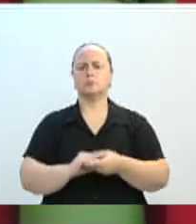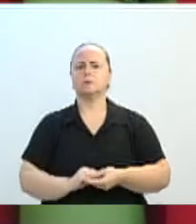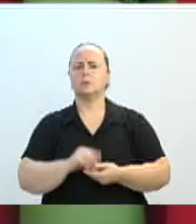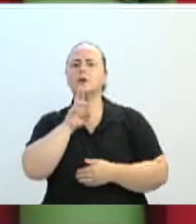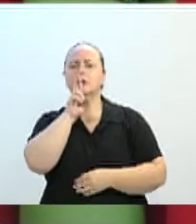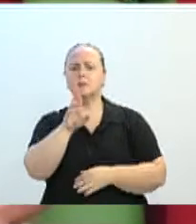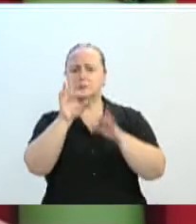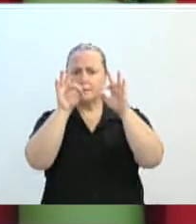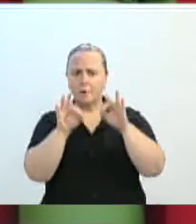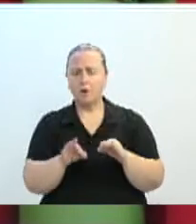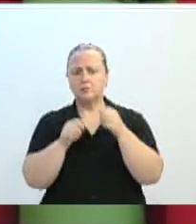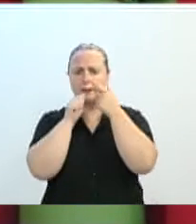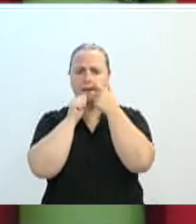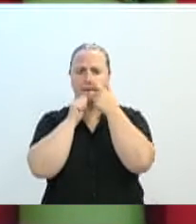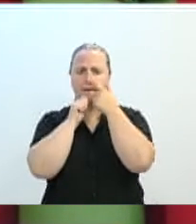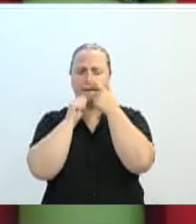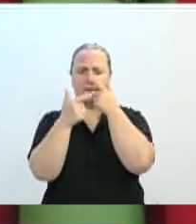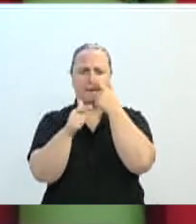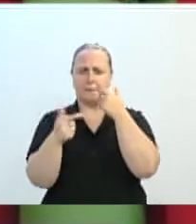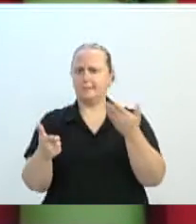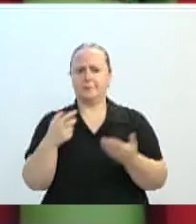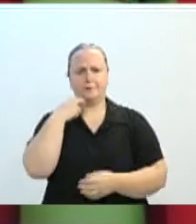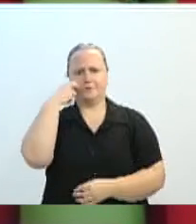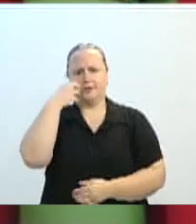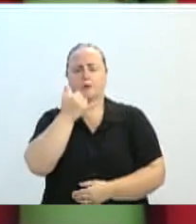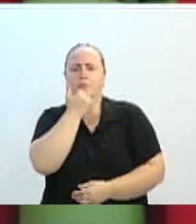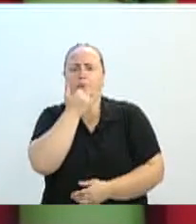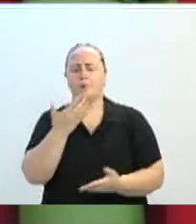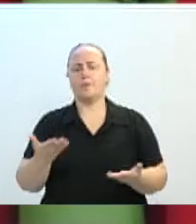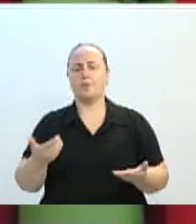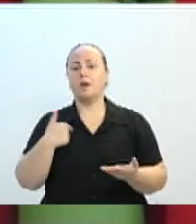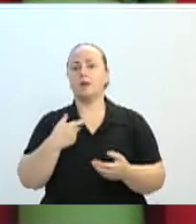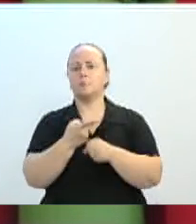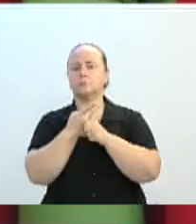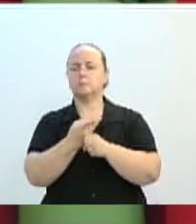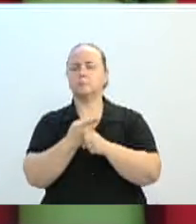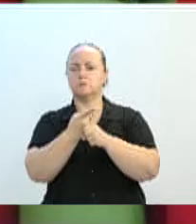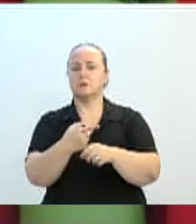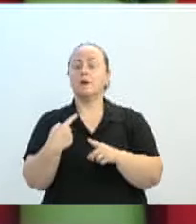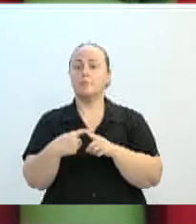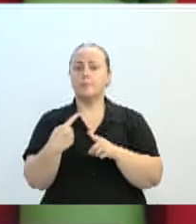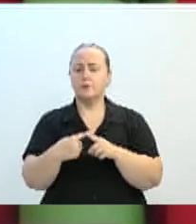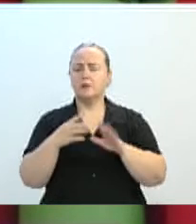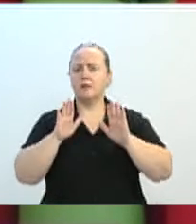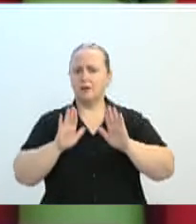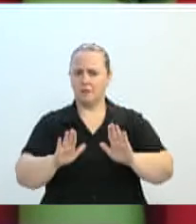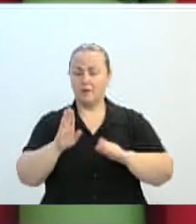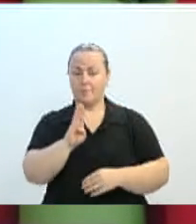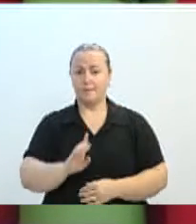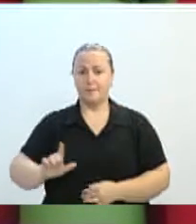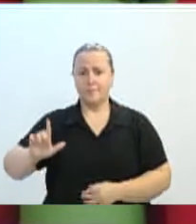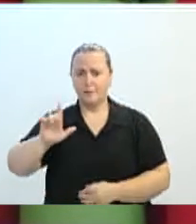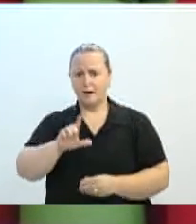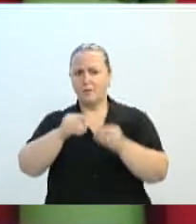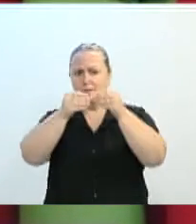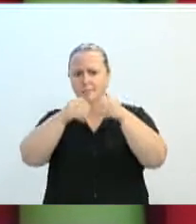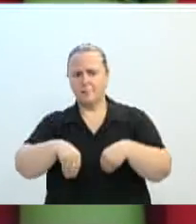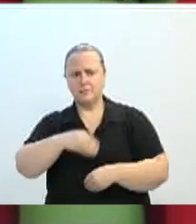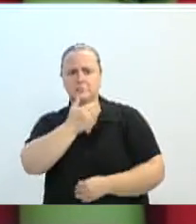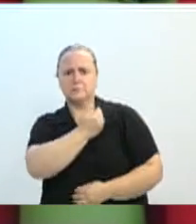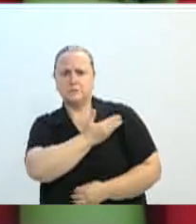né ela chega ser vergonhoso mas eu vou atrás porque eu não vou permitir nessa cidade que ninguém seja discriminado